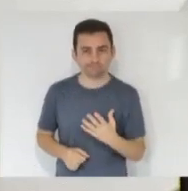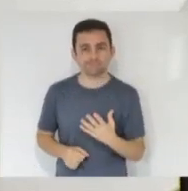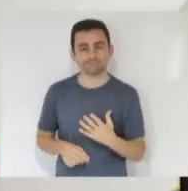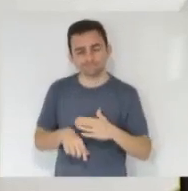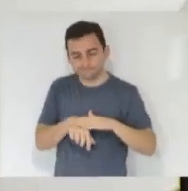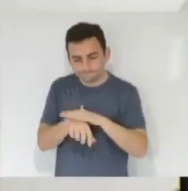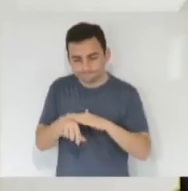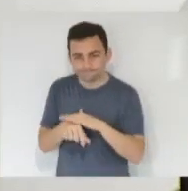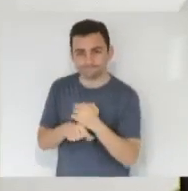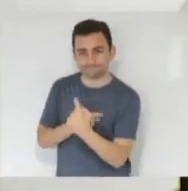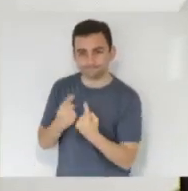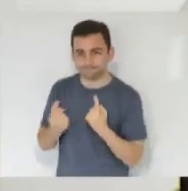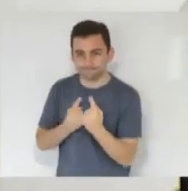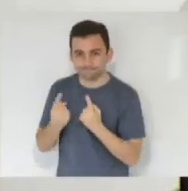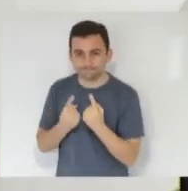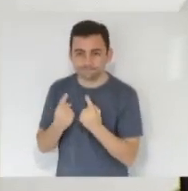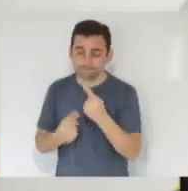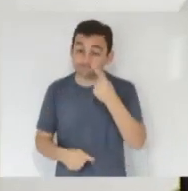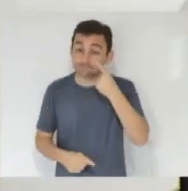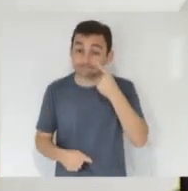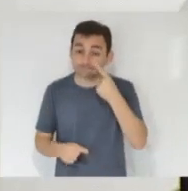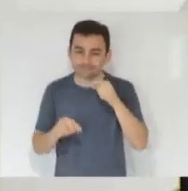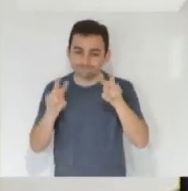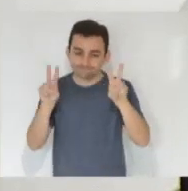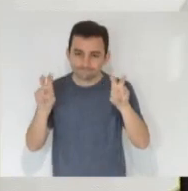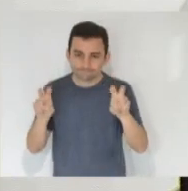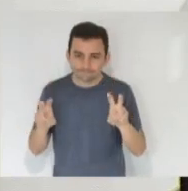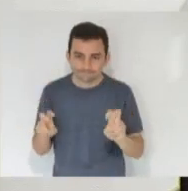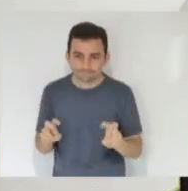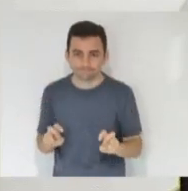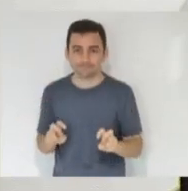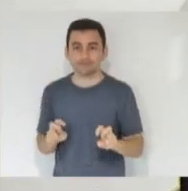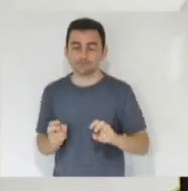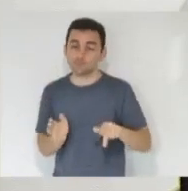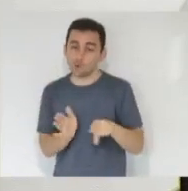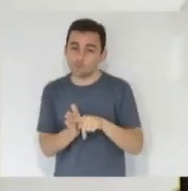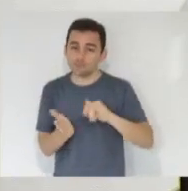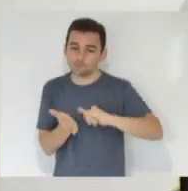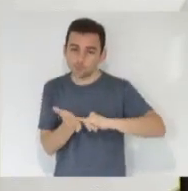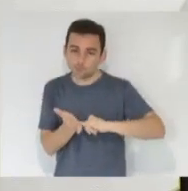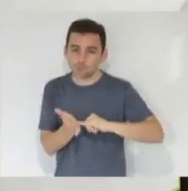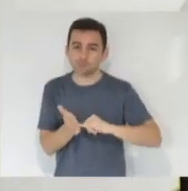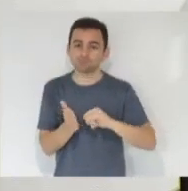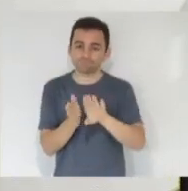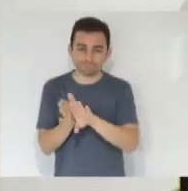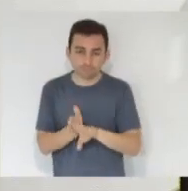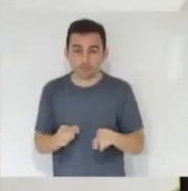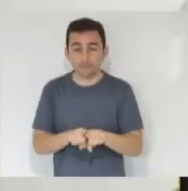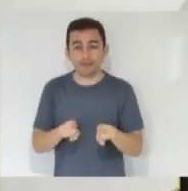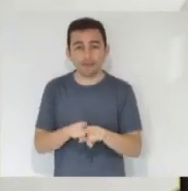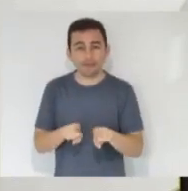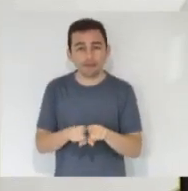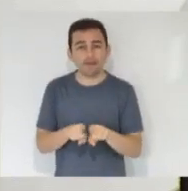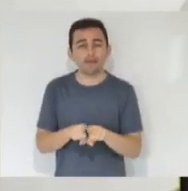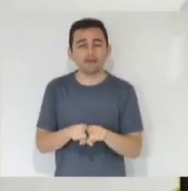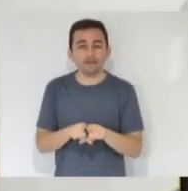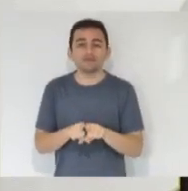conversa, discutirmos essas questões dos incentivos, dos fertilizantes,